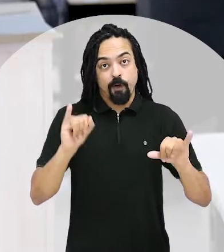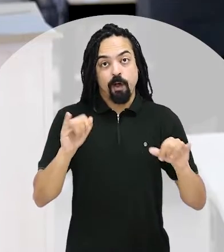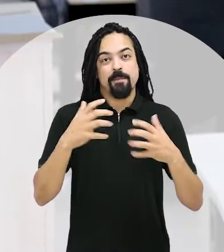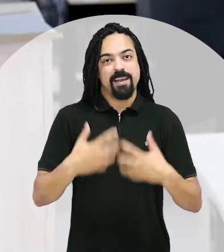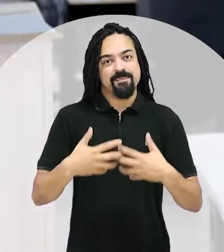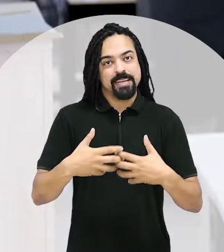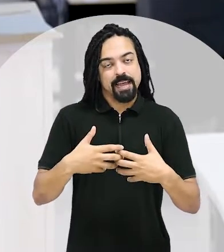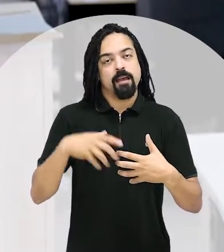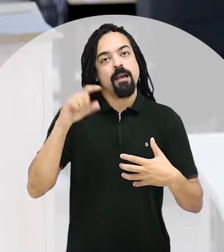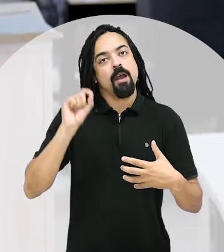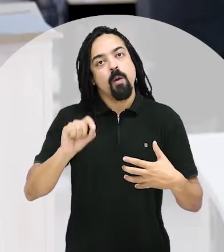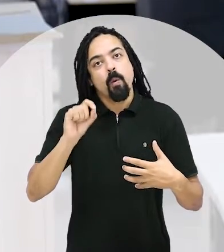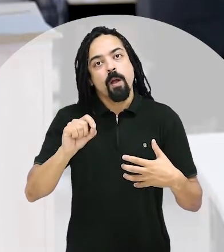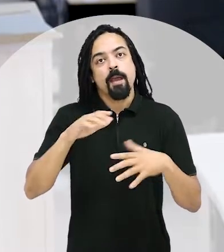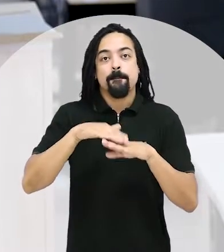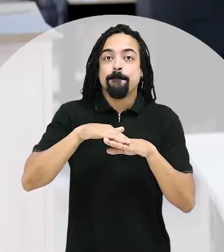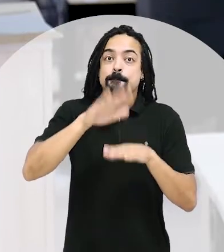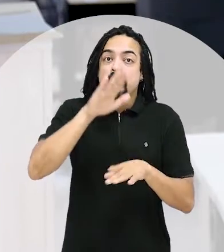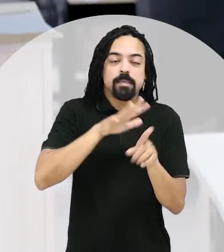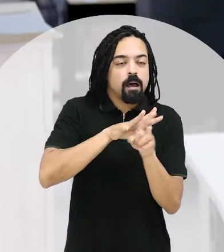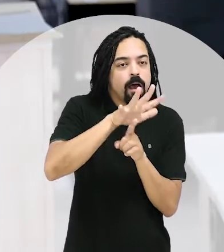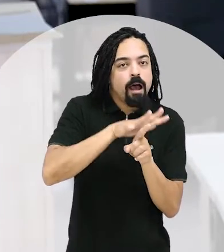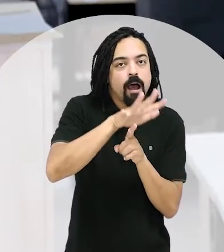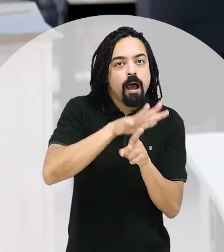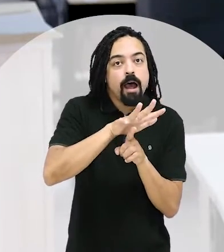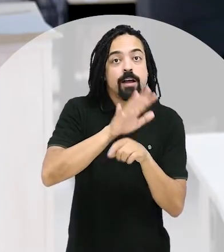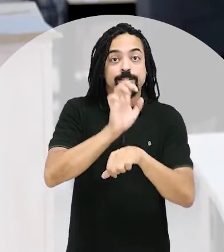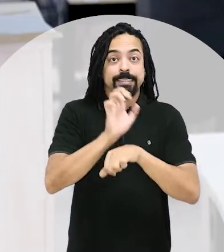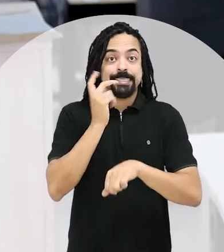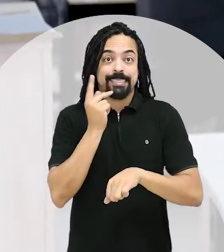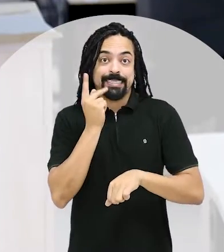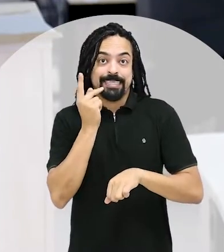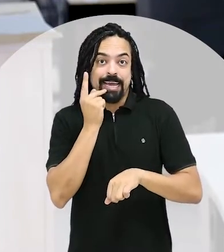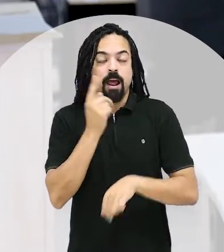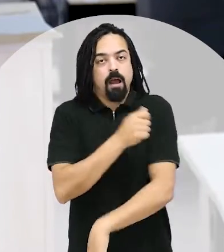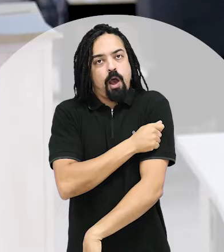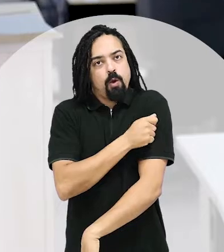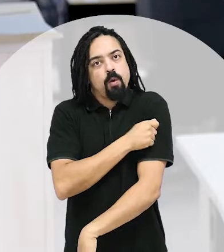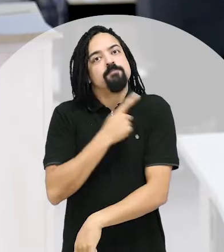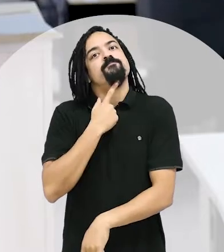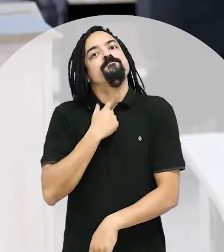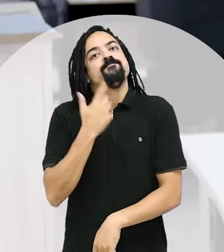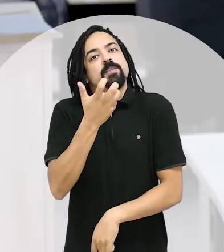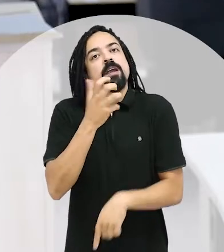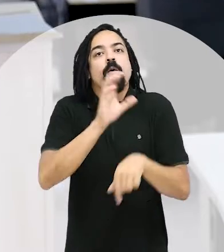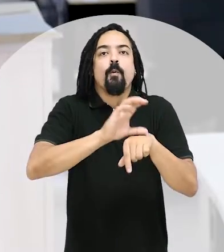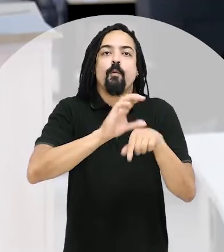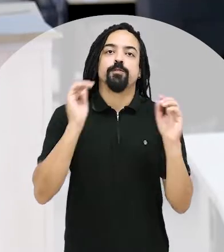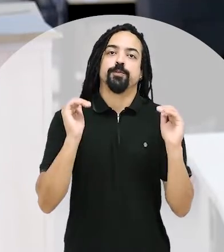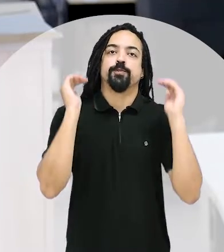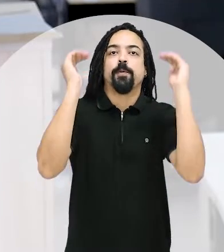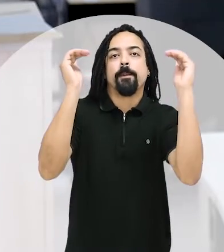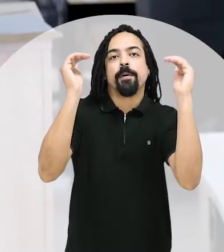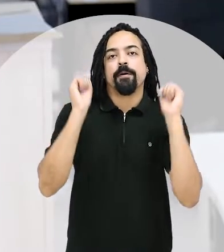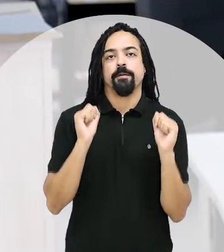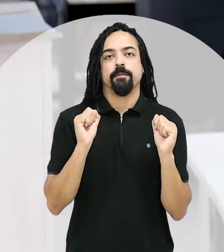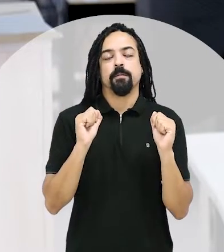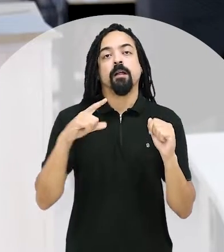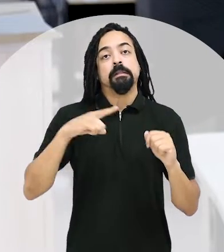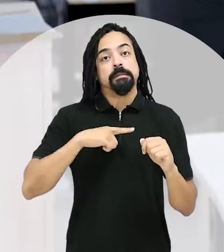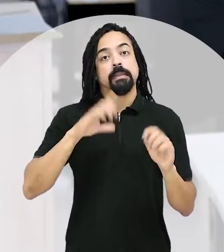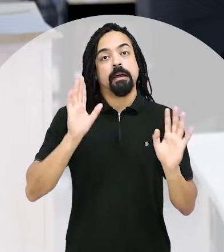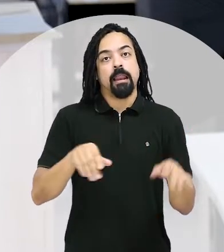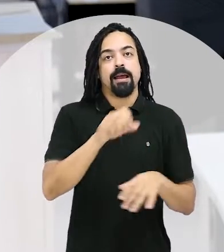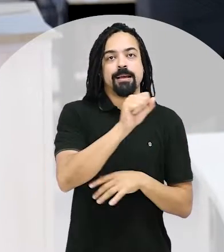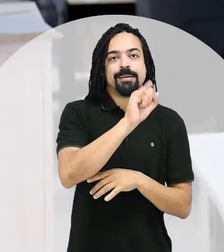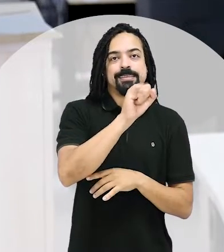a gente informa que o ufc foi uma das instituições mais procuradas no ceará por estudantes que a fazer um curso superior